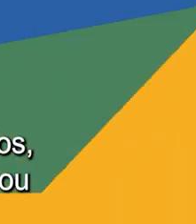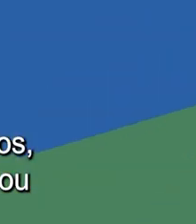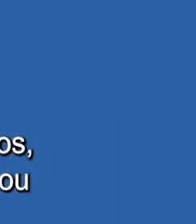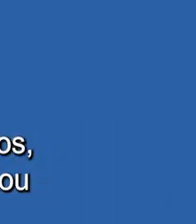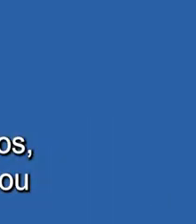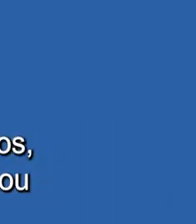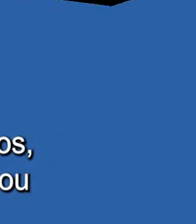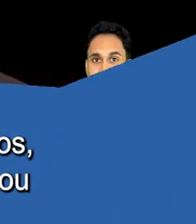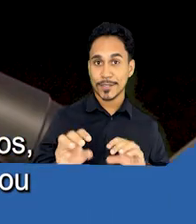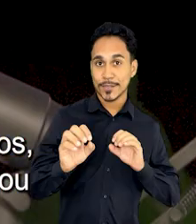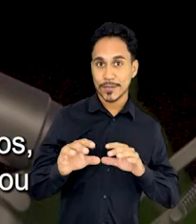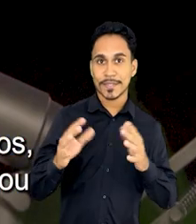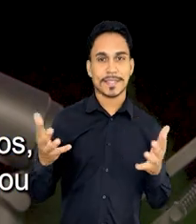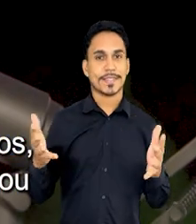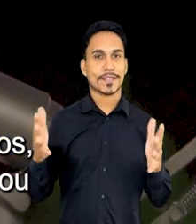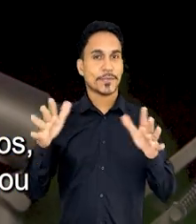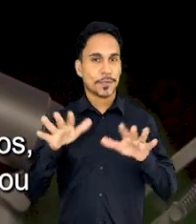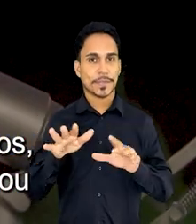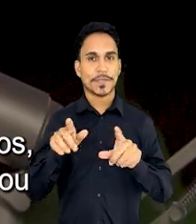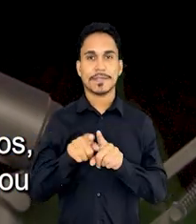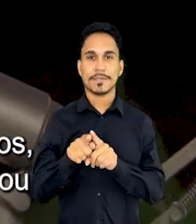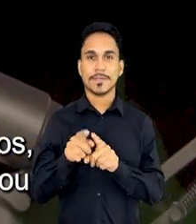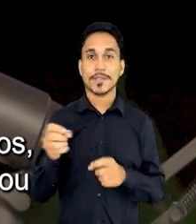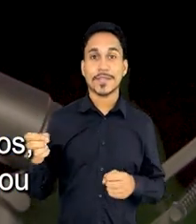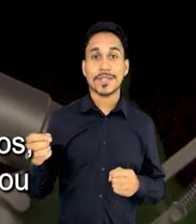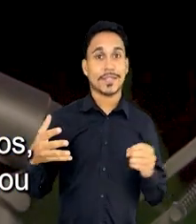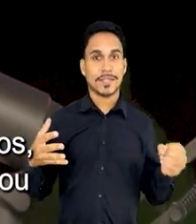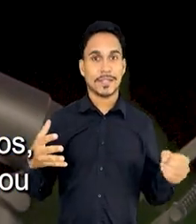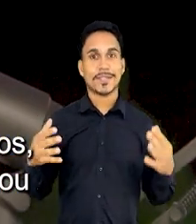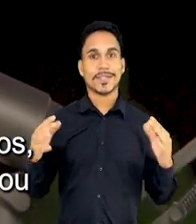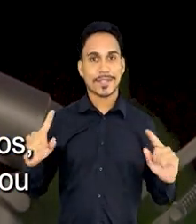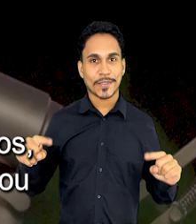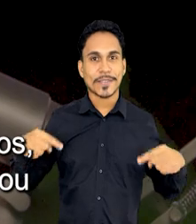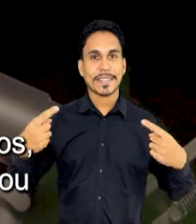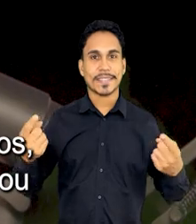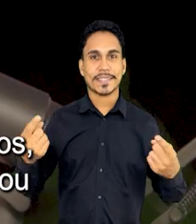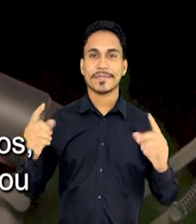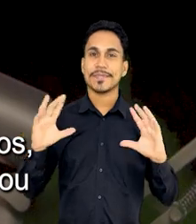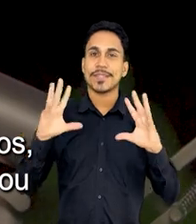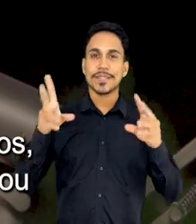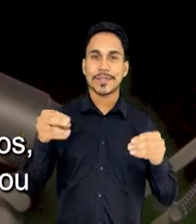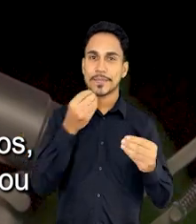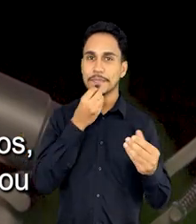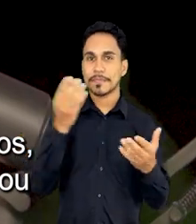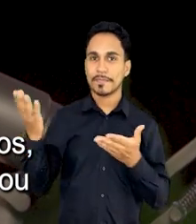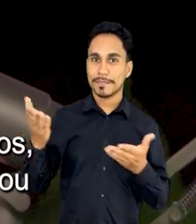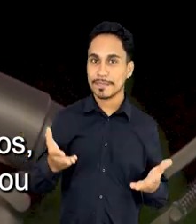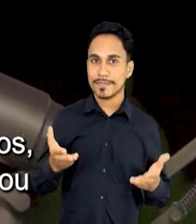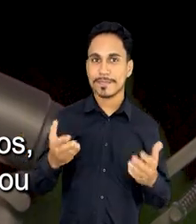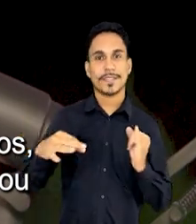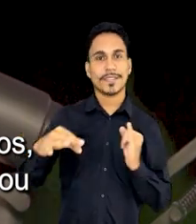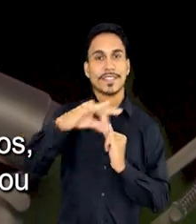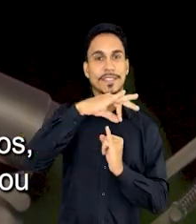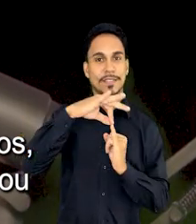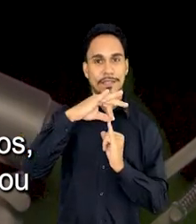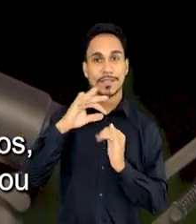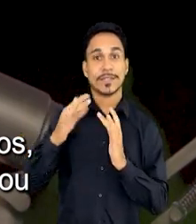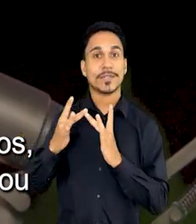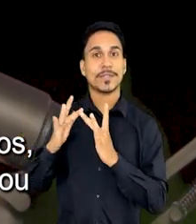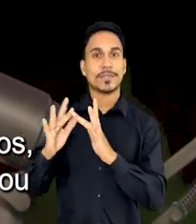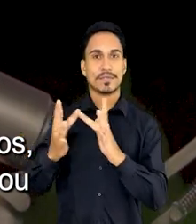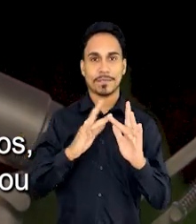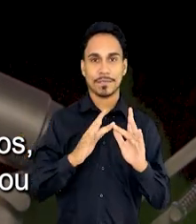conectar para educar incluir e Inovar bem-vindos bem-vindas bem-vindes ao conexões